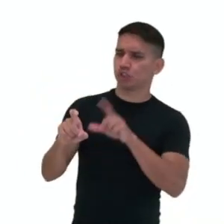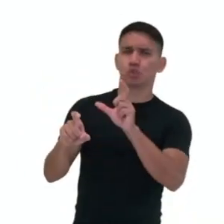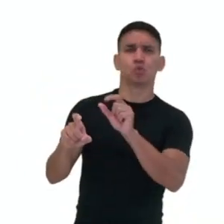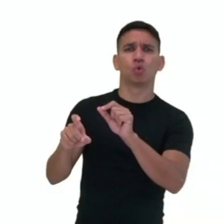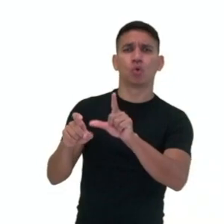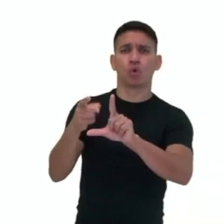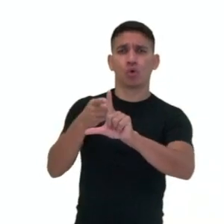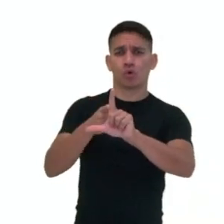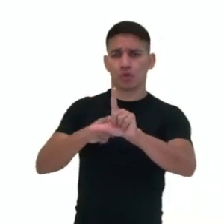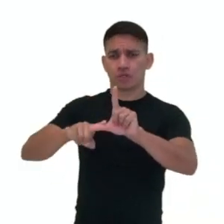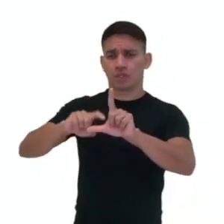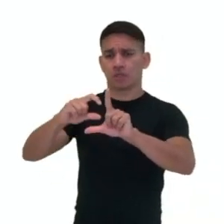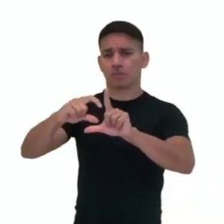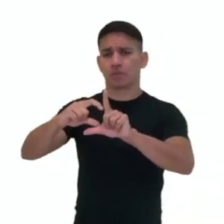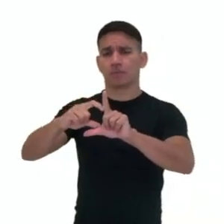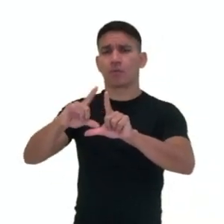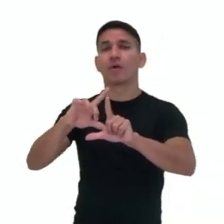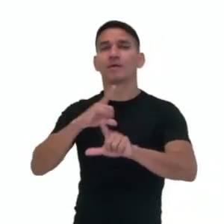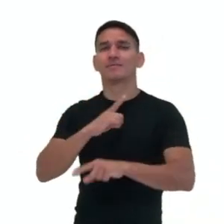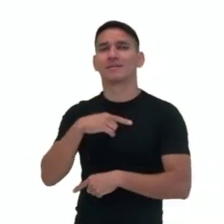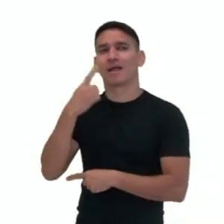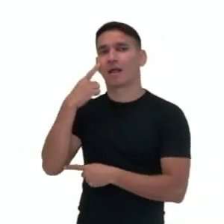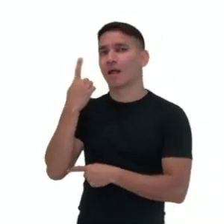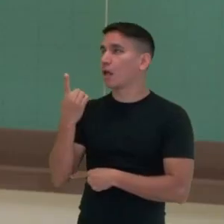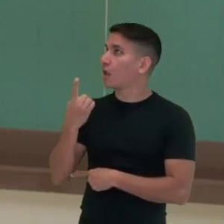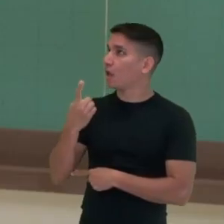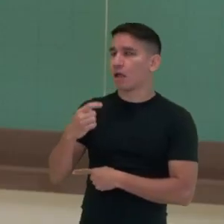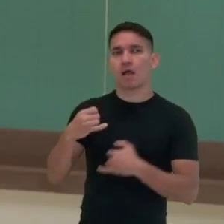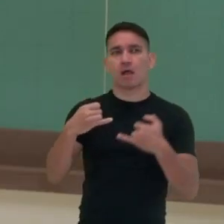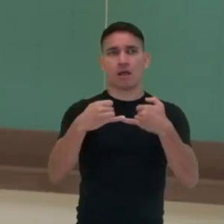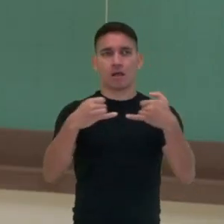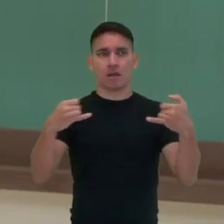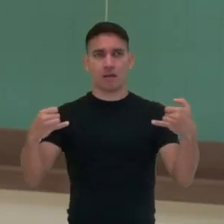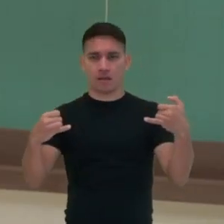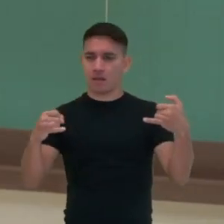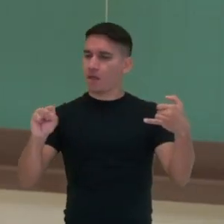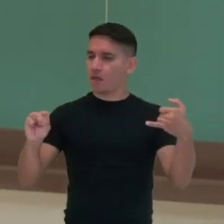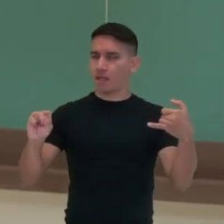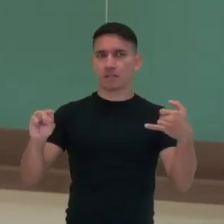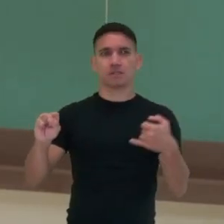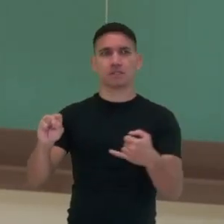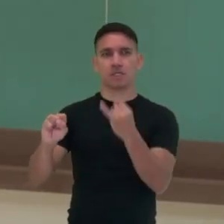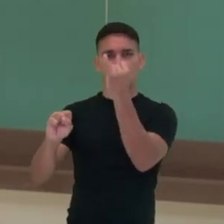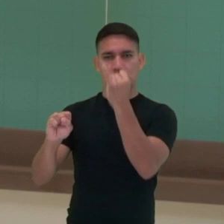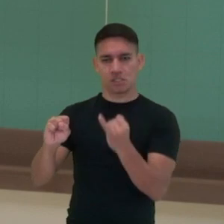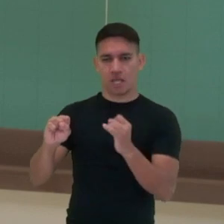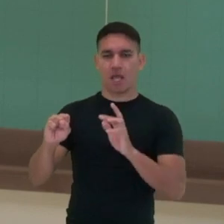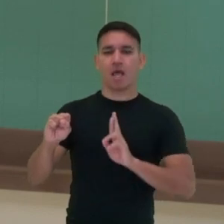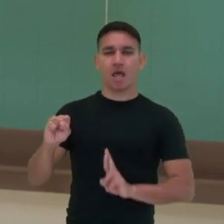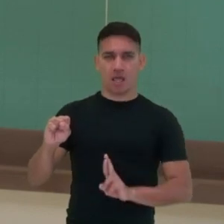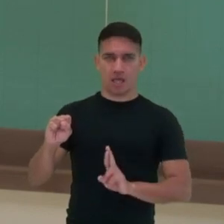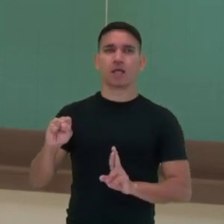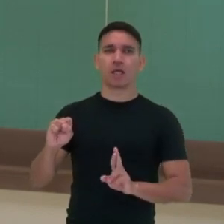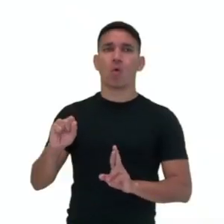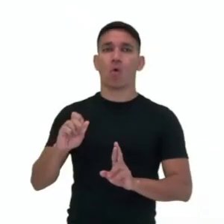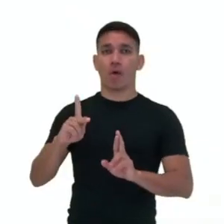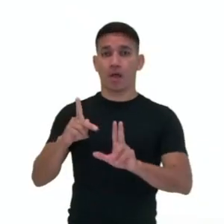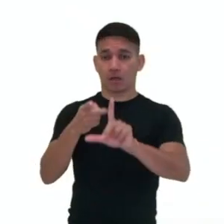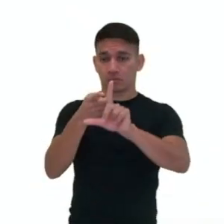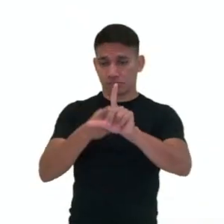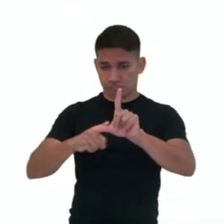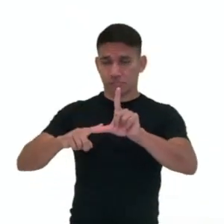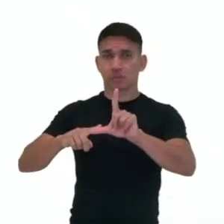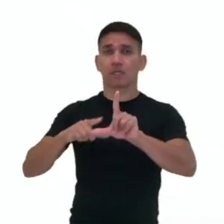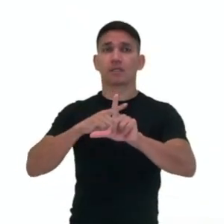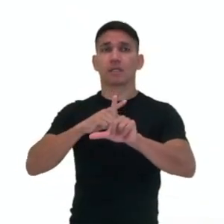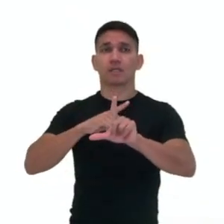tem a reta S, né, e a reta R. Então, elas formaram esses ângulos, né? Elas vão formar alguns ângulos. E aqui está indicando 95 graus e